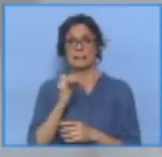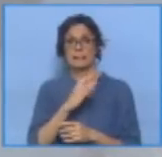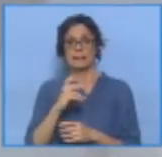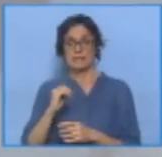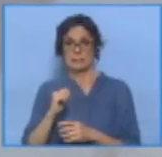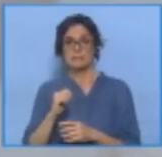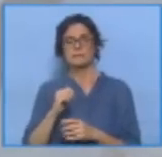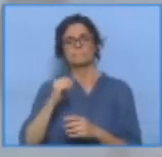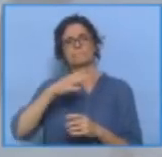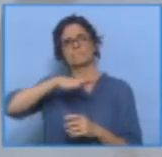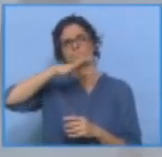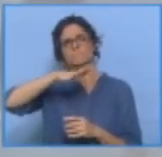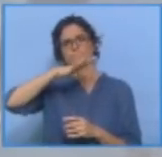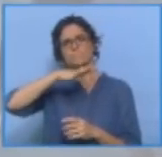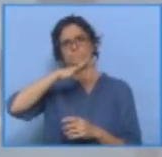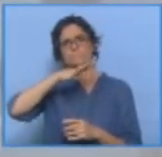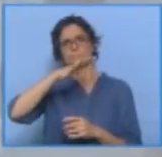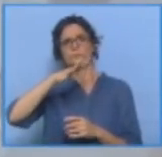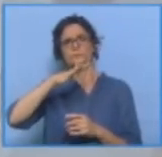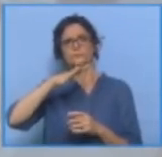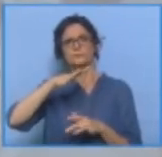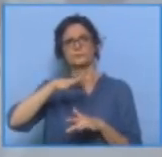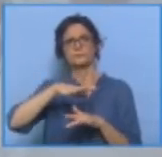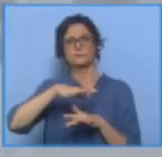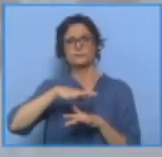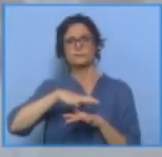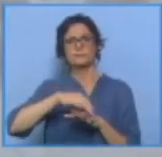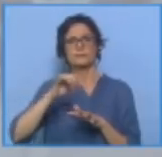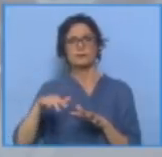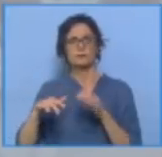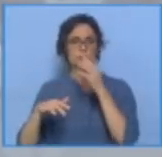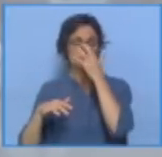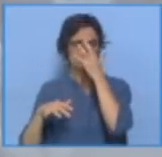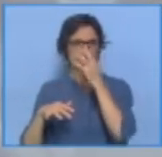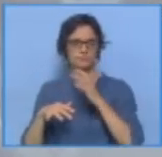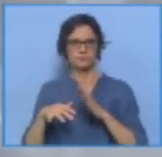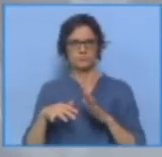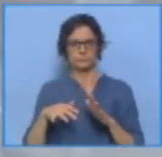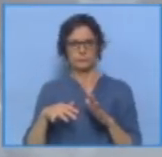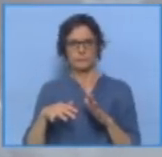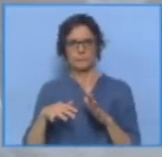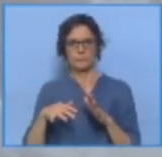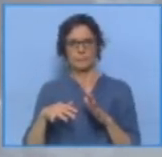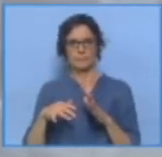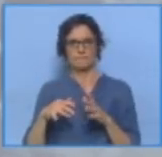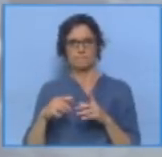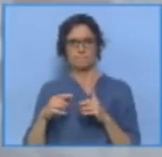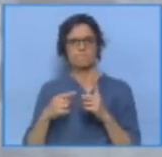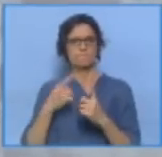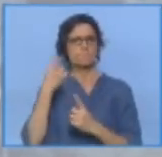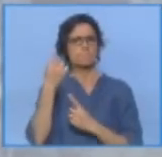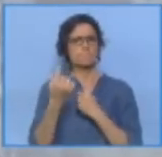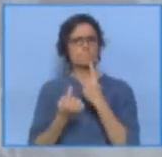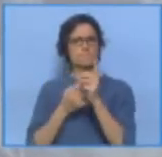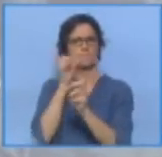antecipa-nos também. Há aí uma alusão estranha de alguém trespassado,